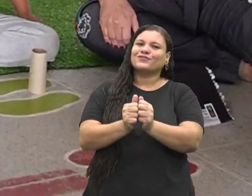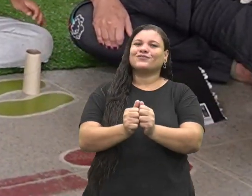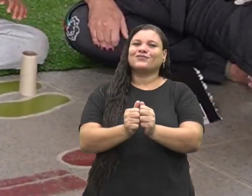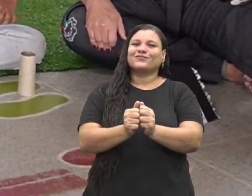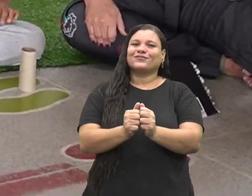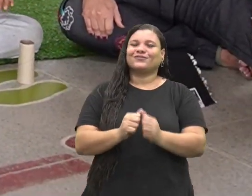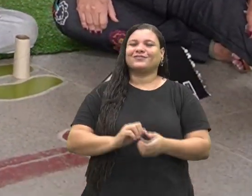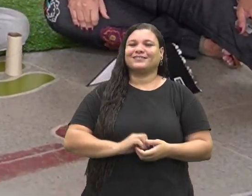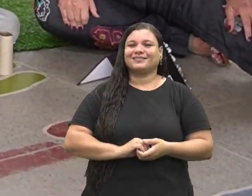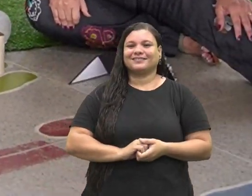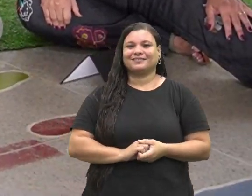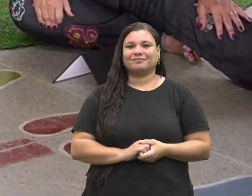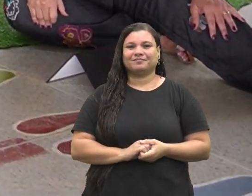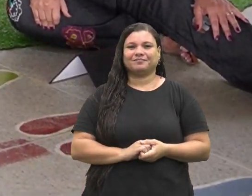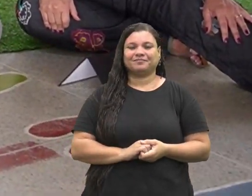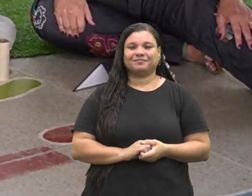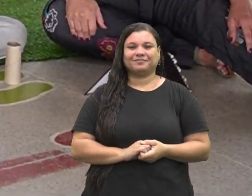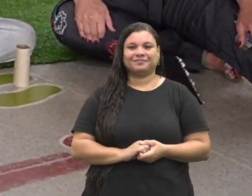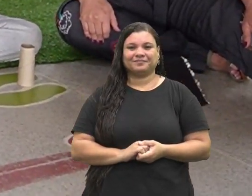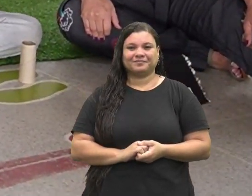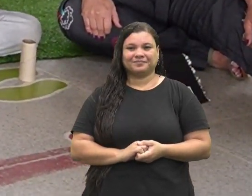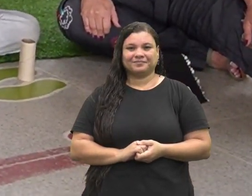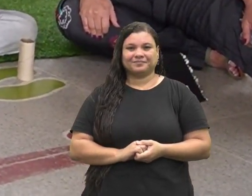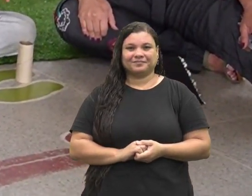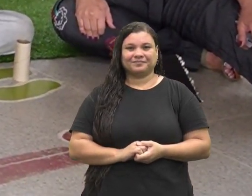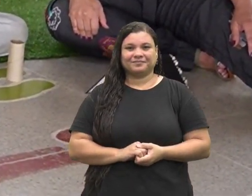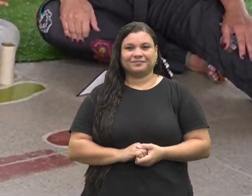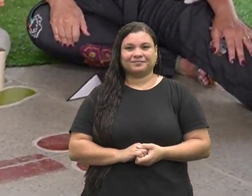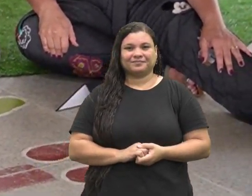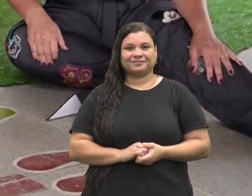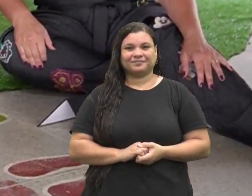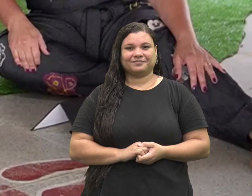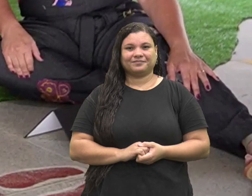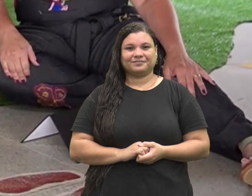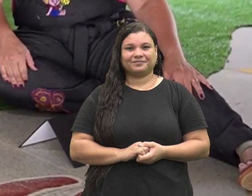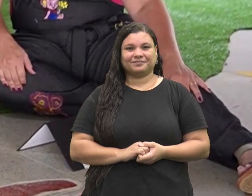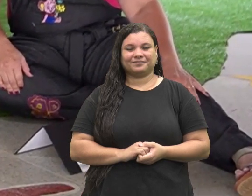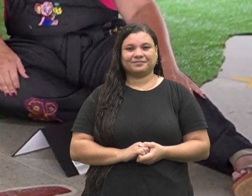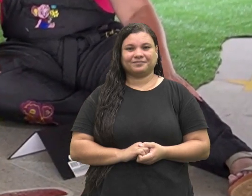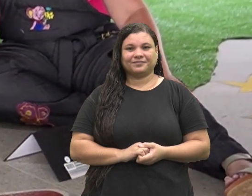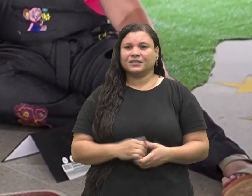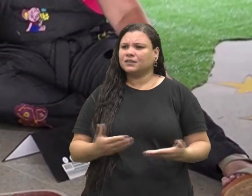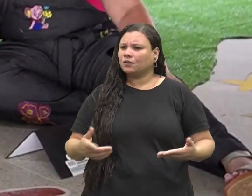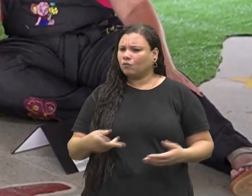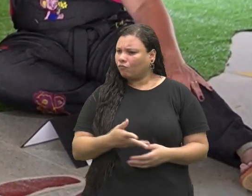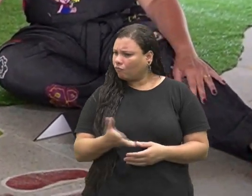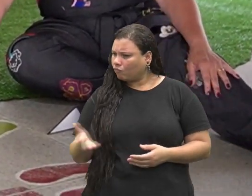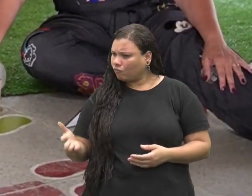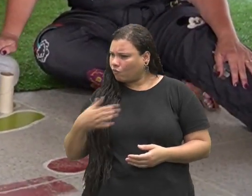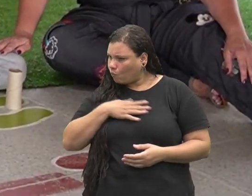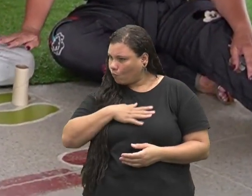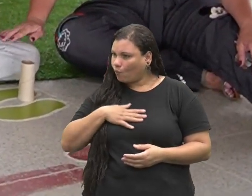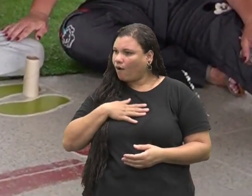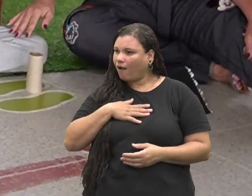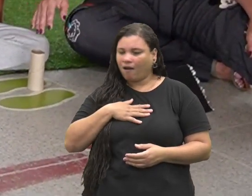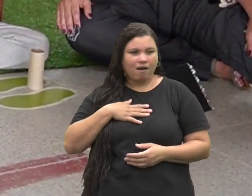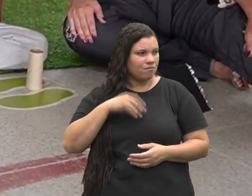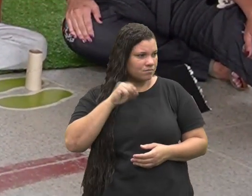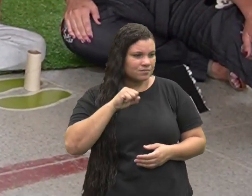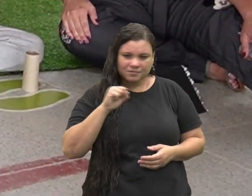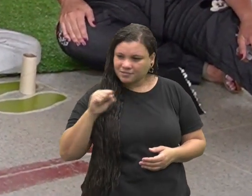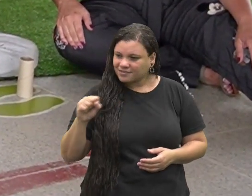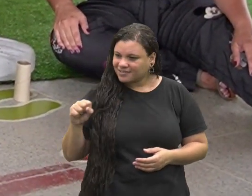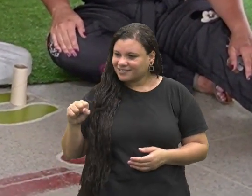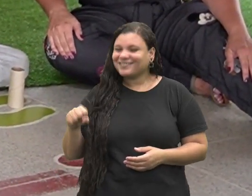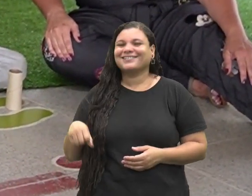assistindo. Vamos lá? Tchau. Vocês gostaram das brincadeiras? Vocês gostaram,